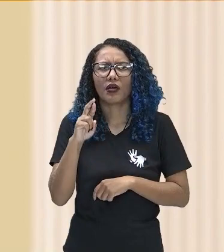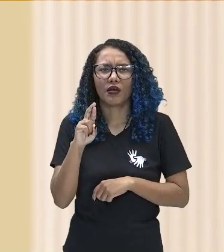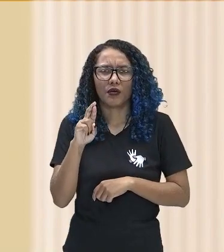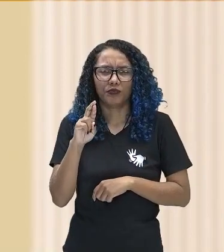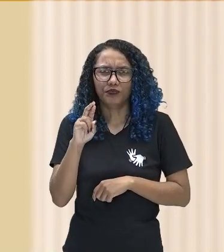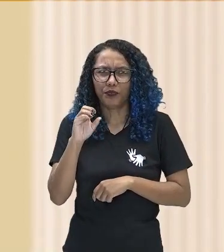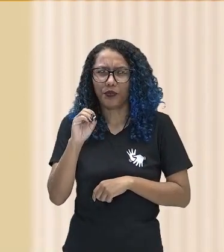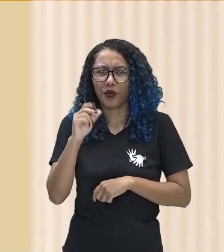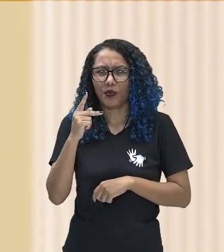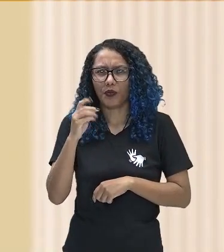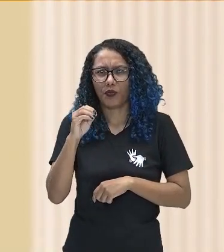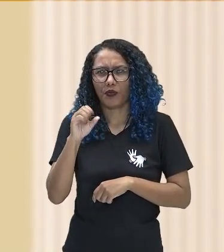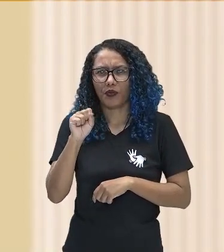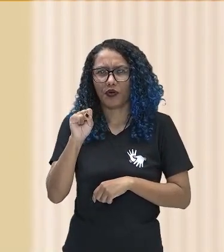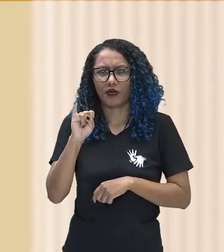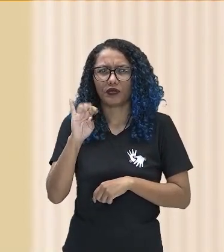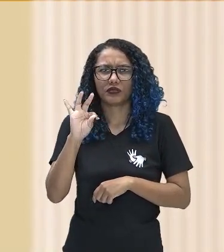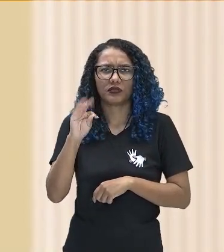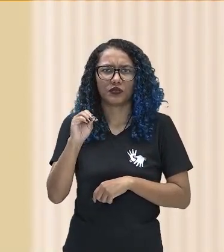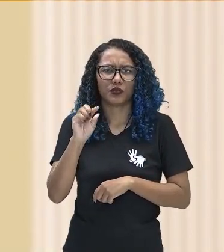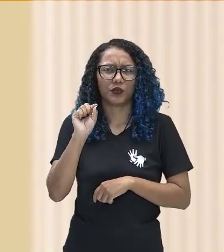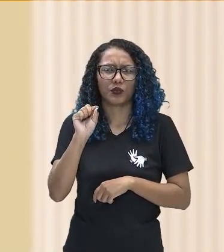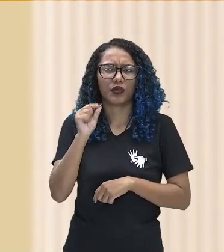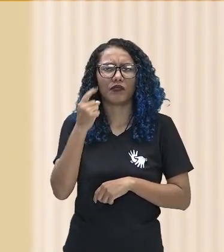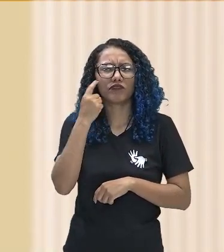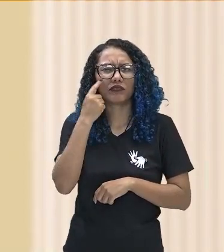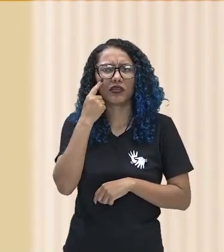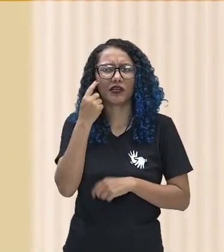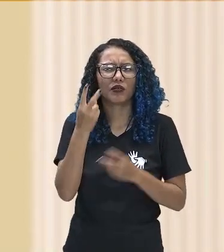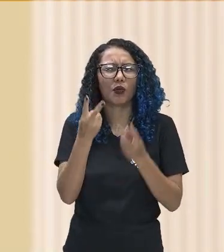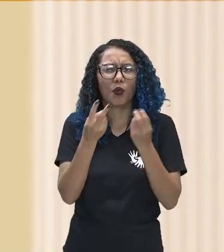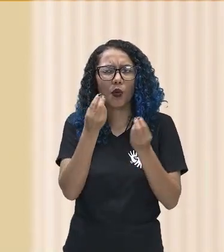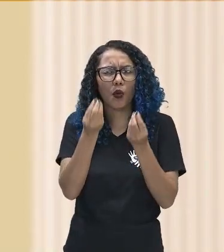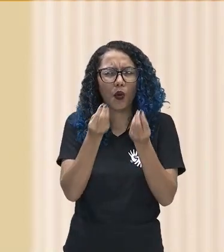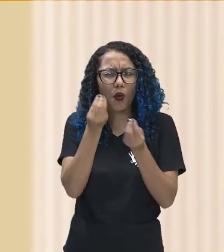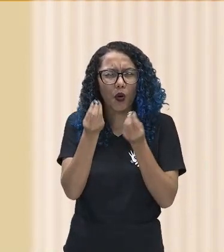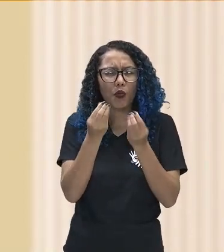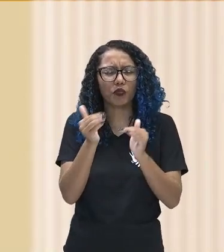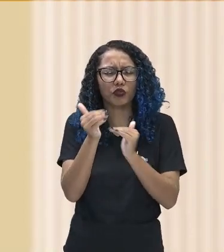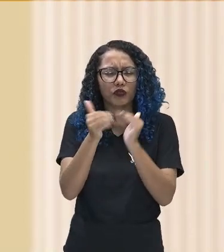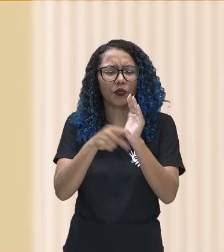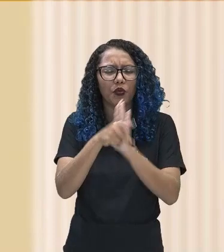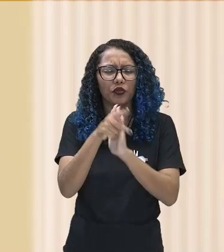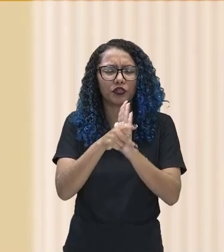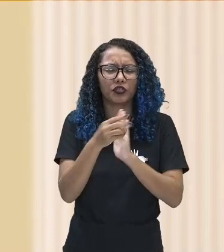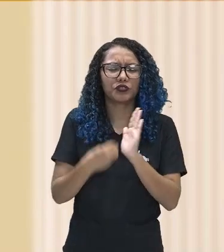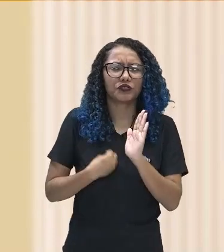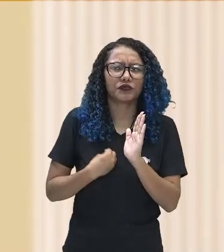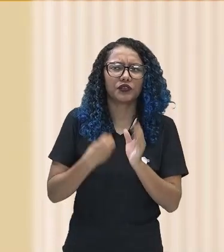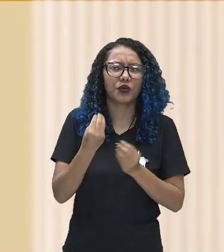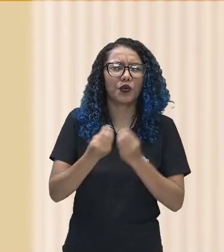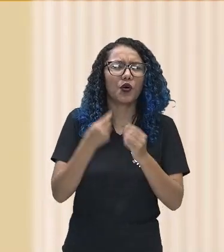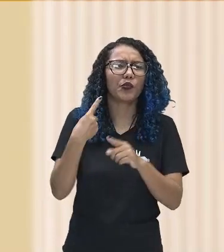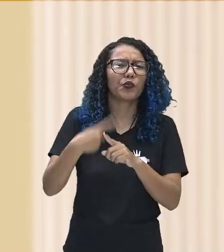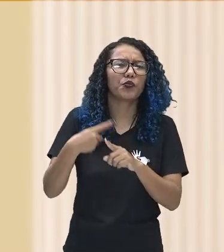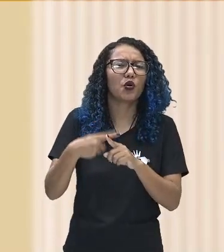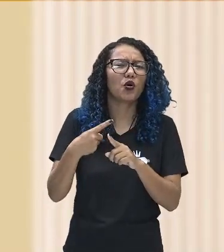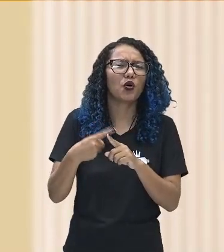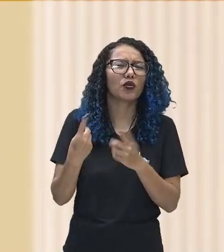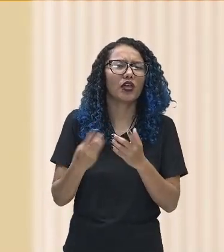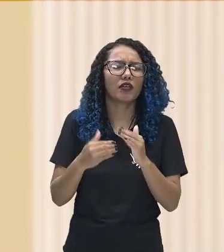dar um sentido aí para o nosso projeto de vida, tá? Então, percebam, que é sempre